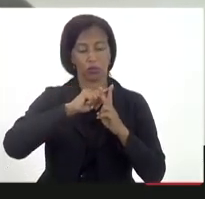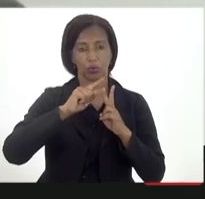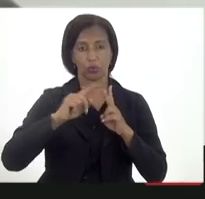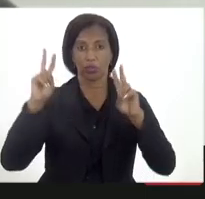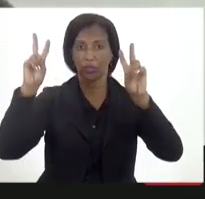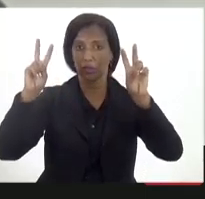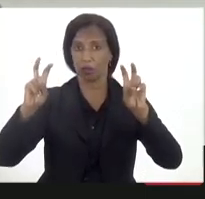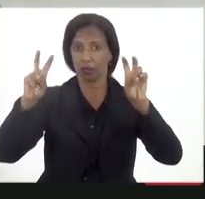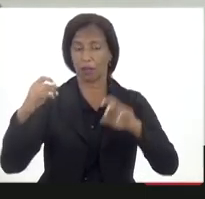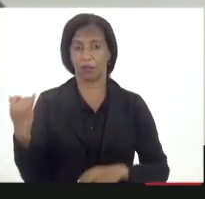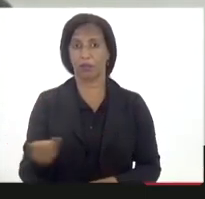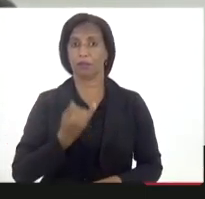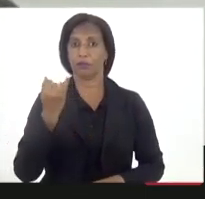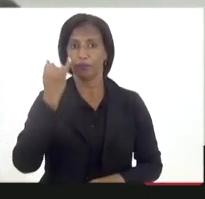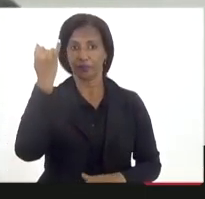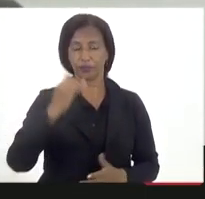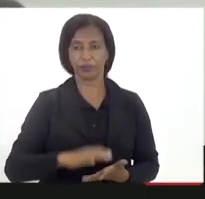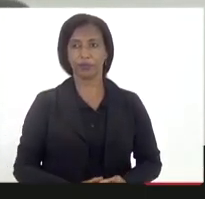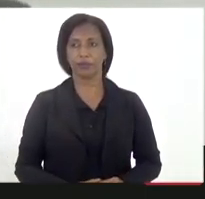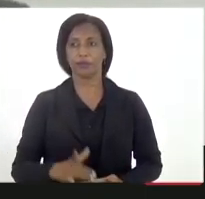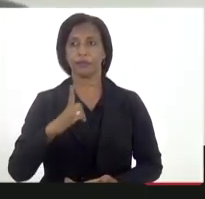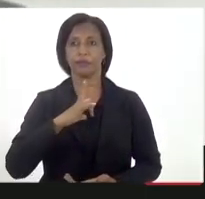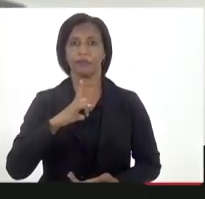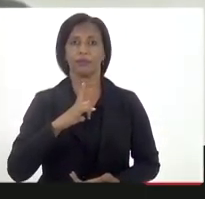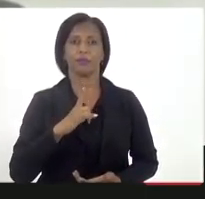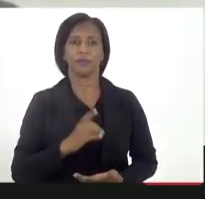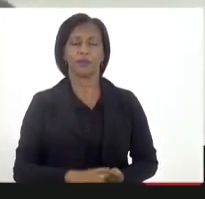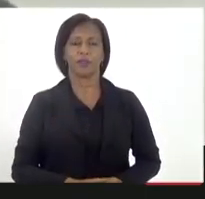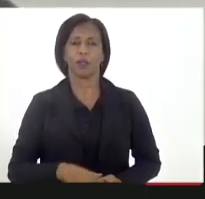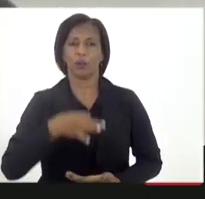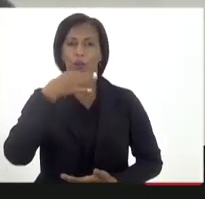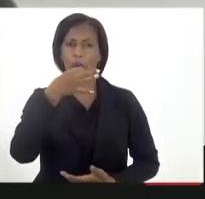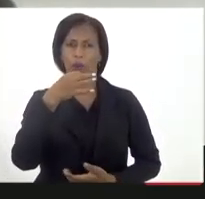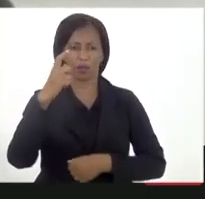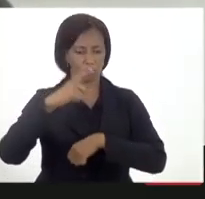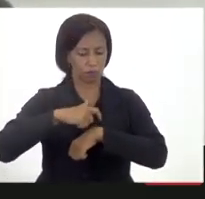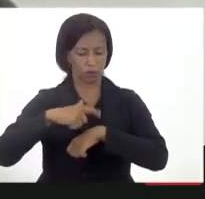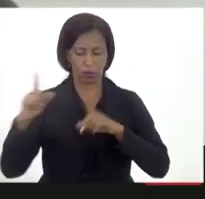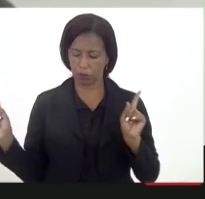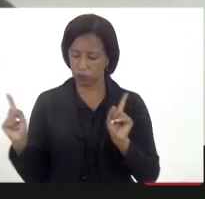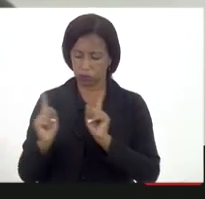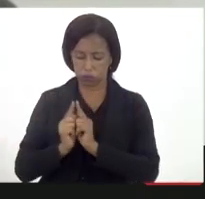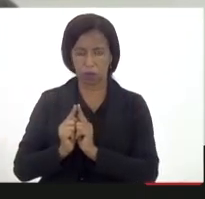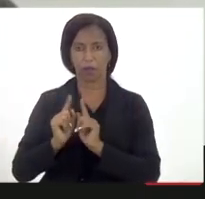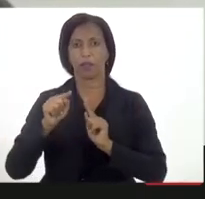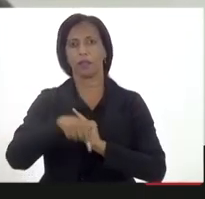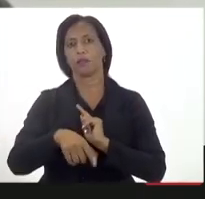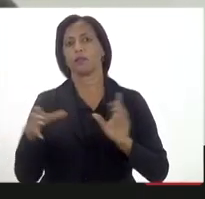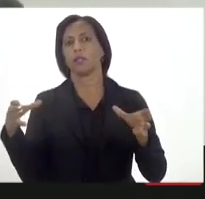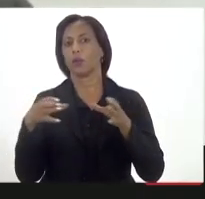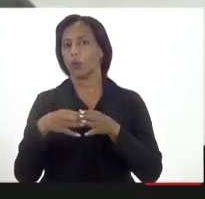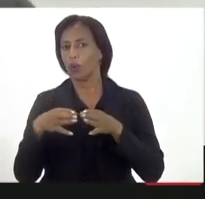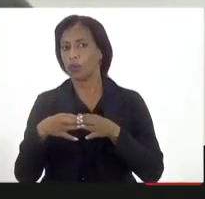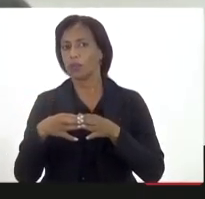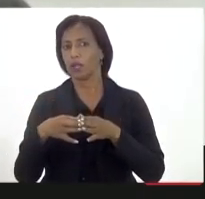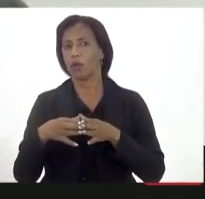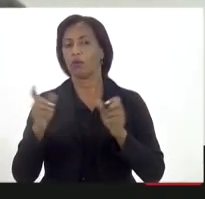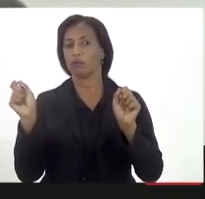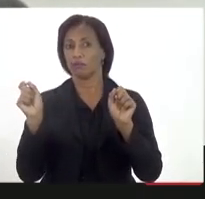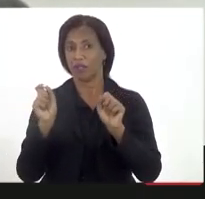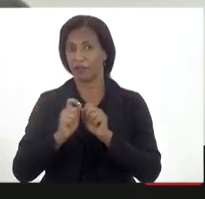iniciais de fundamental importância e tem uma opção que num curto espaço de tempo essa Comissão vai deixar um legado muito